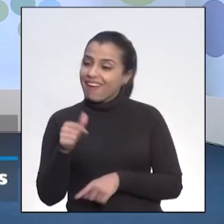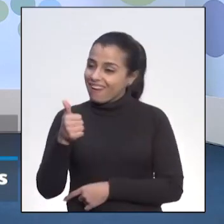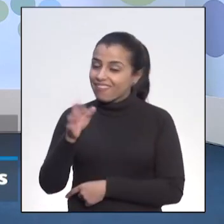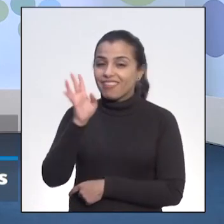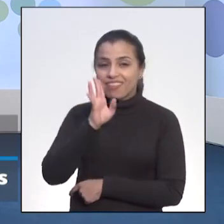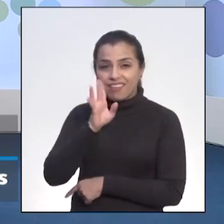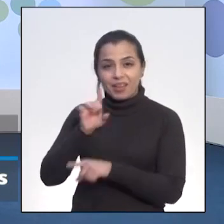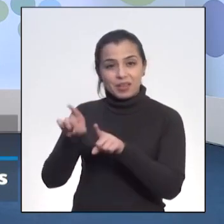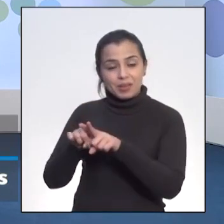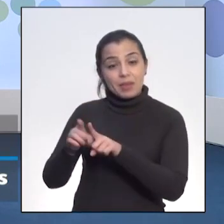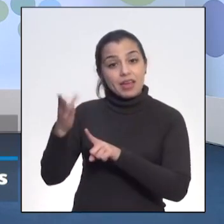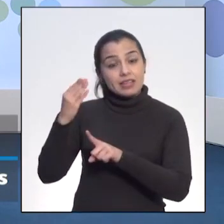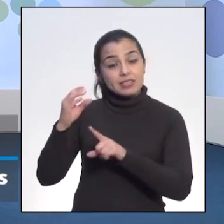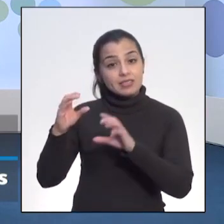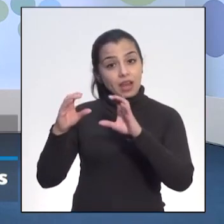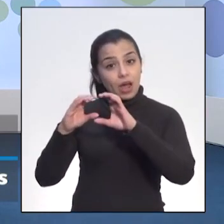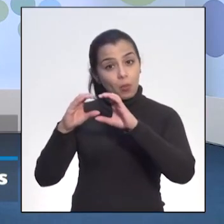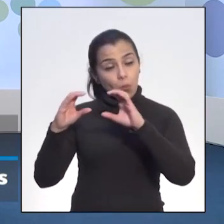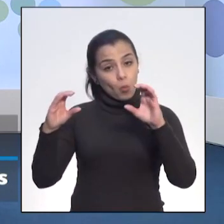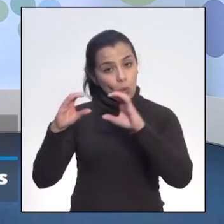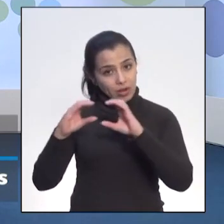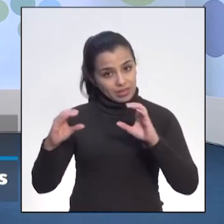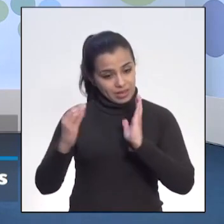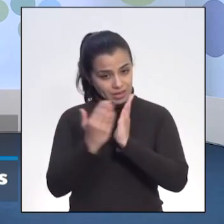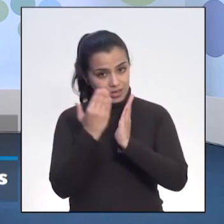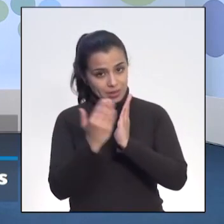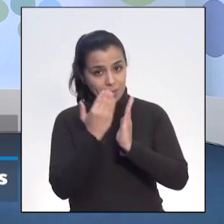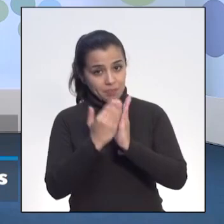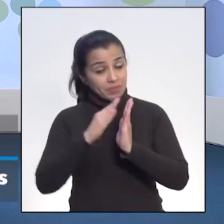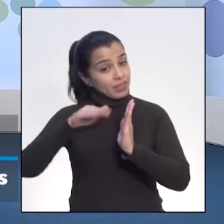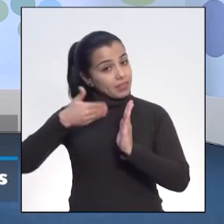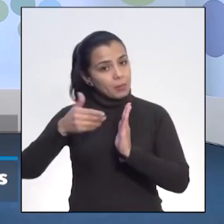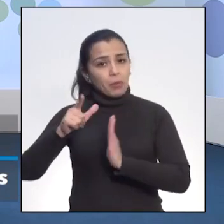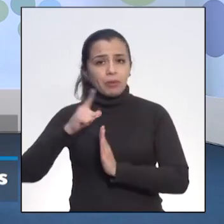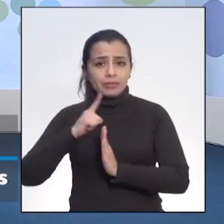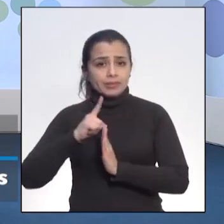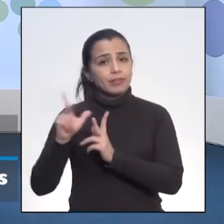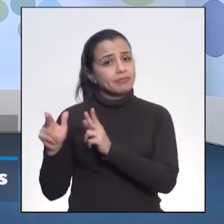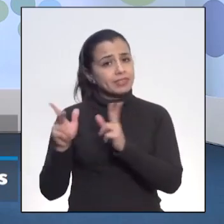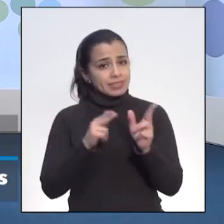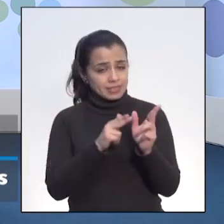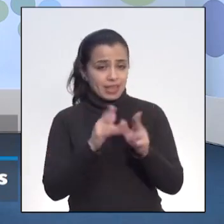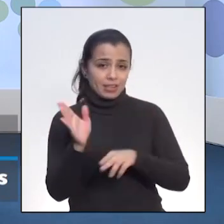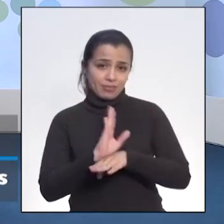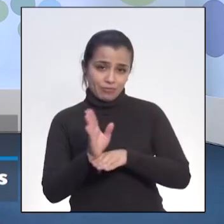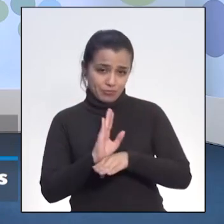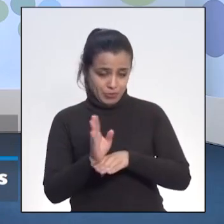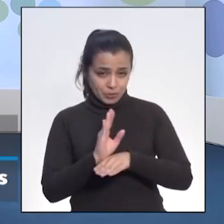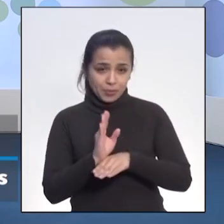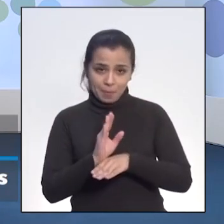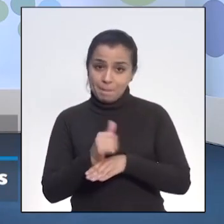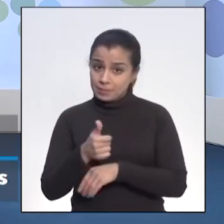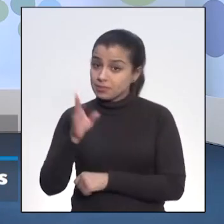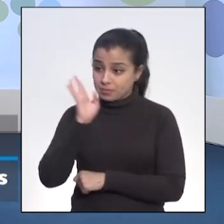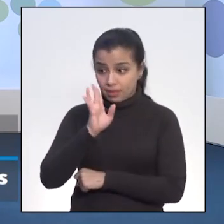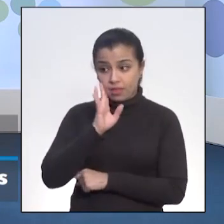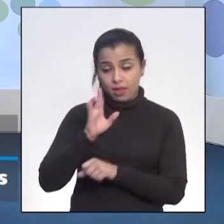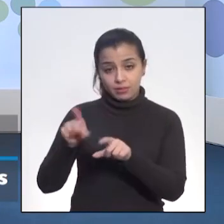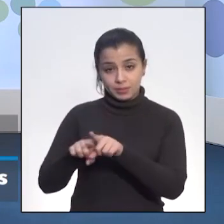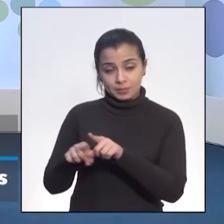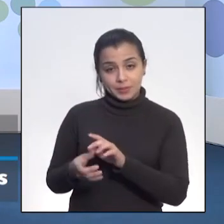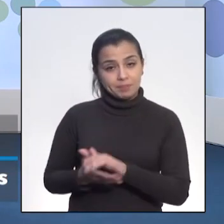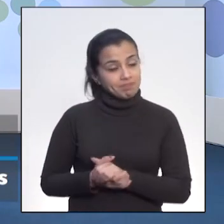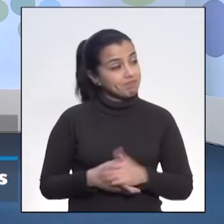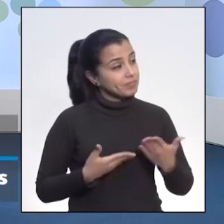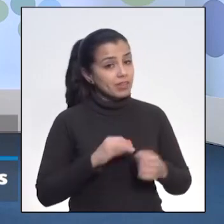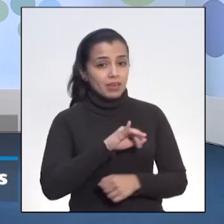história em quadrinho que virou série de TV, né? Que virou tem vários spin-offs a respeito, ou um spin-off, na realidade, vários, né? Mas é bem legal também. Então, a